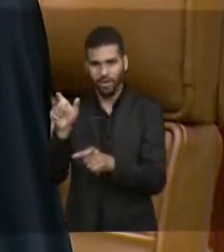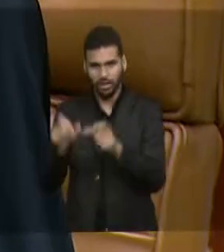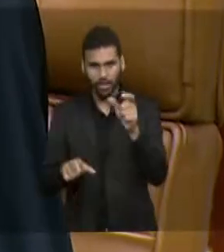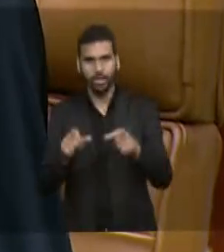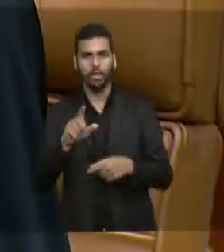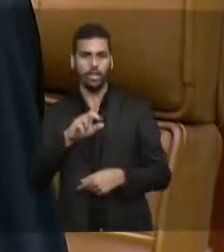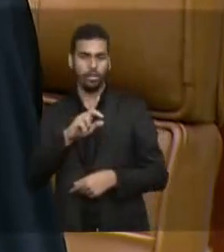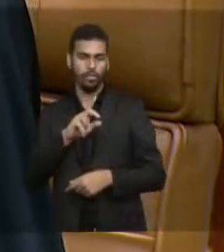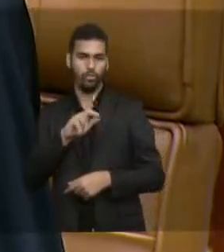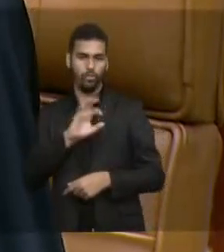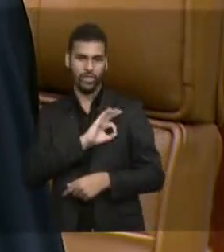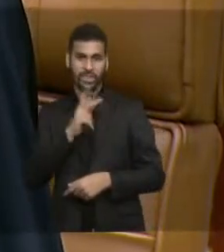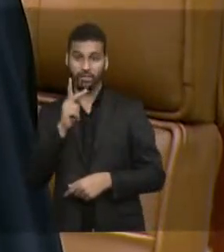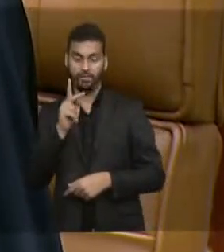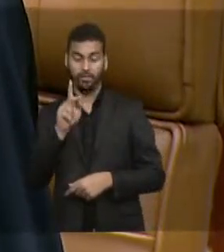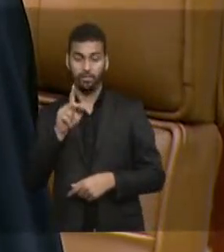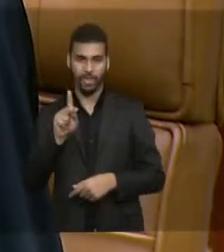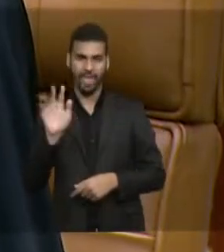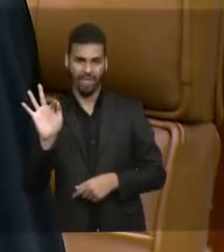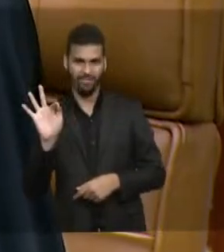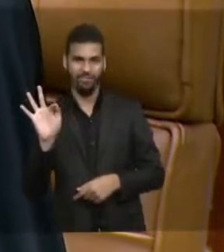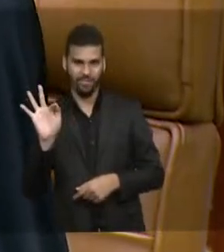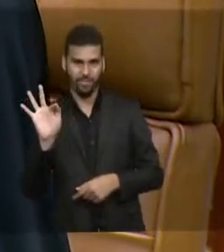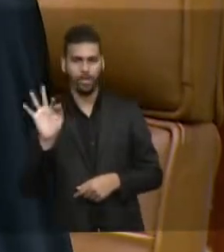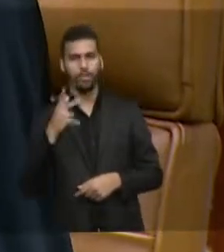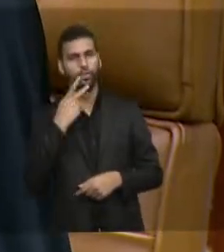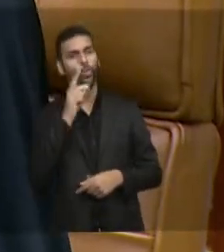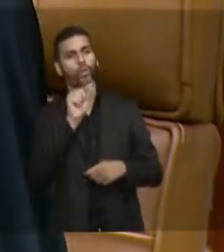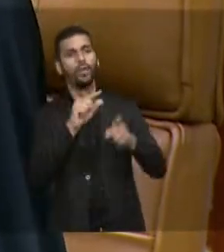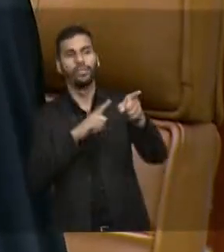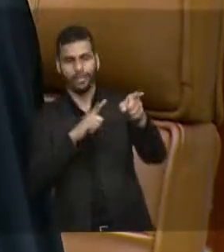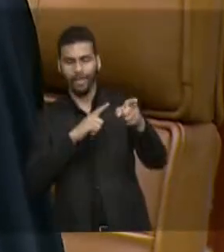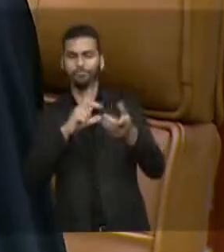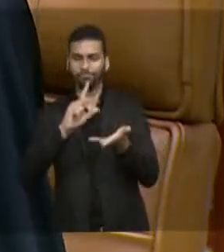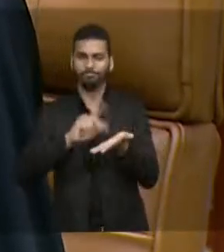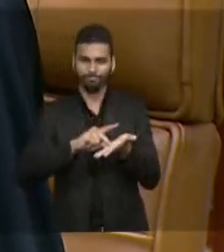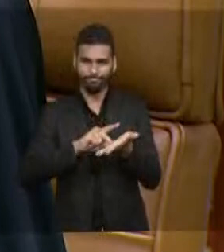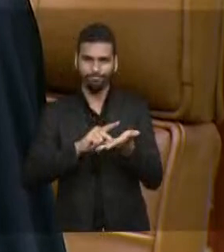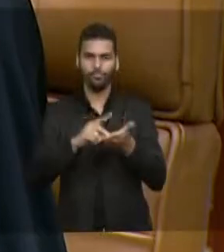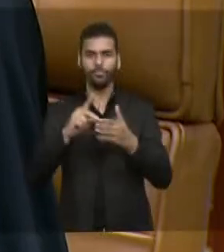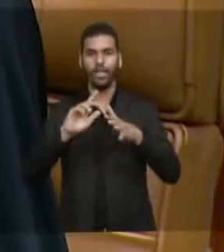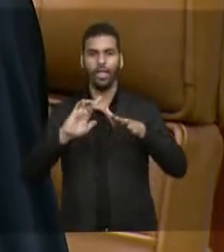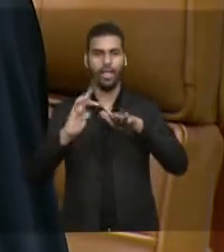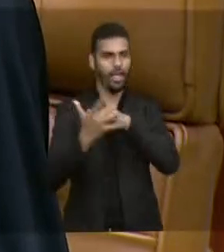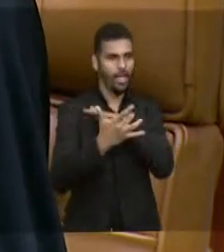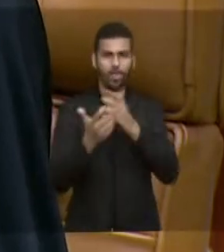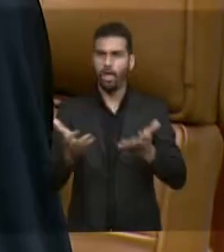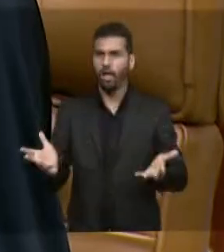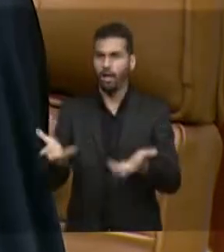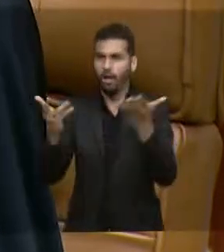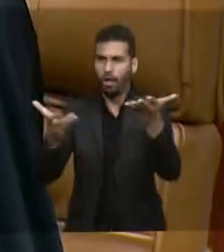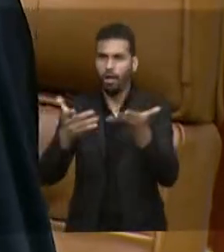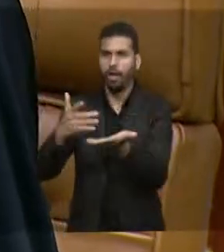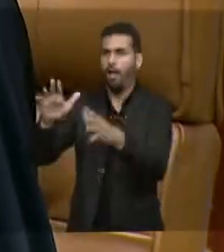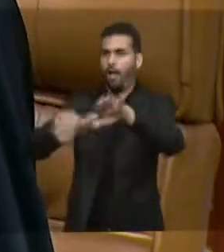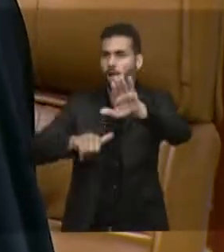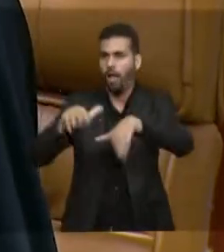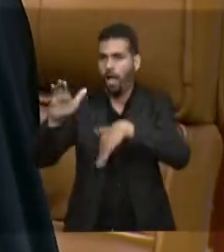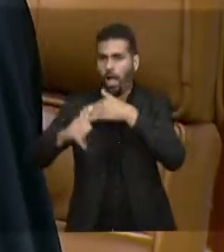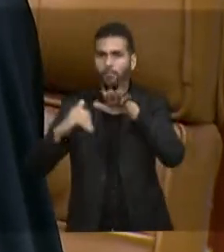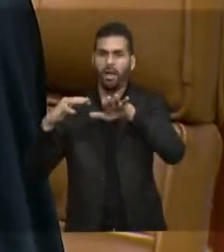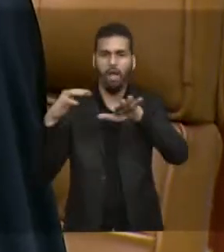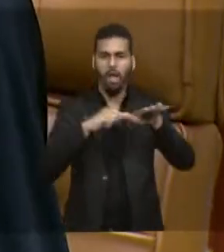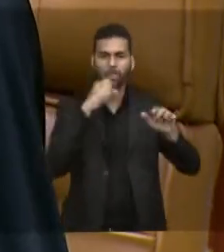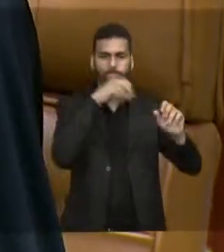é houve ajuntada nos altos é de incitação por meio da rede convocação ou seja essas pessoas também